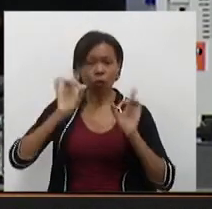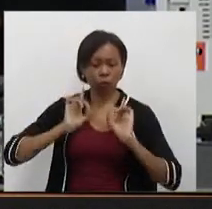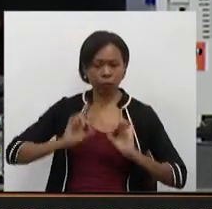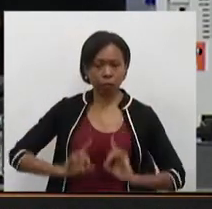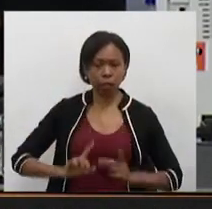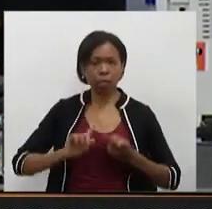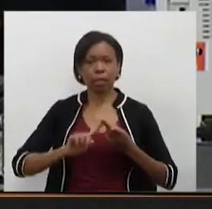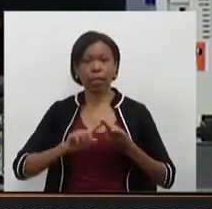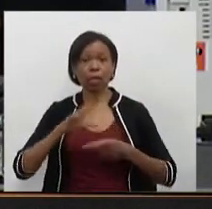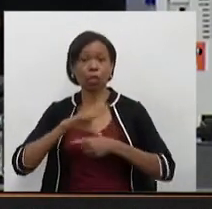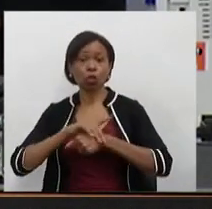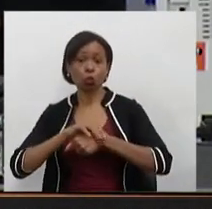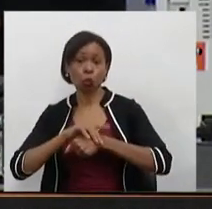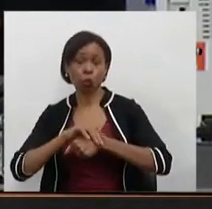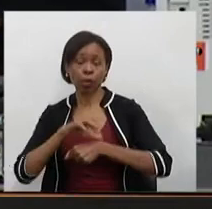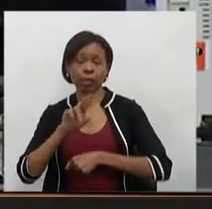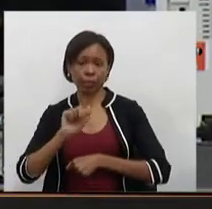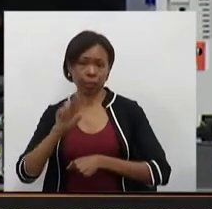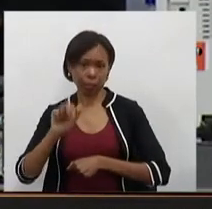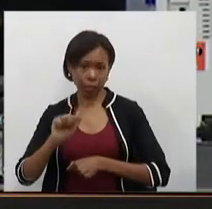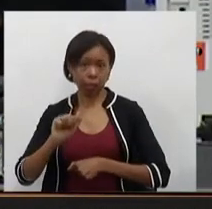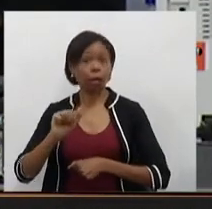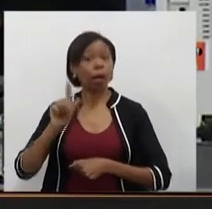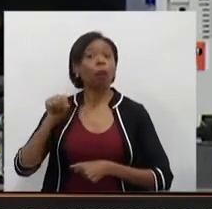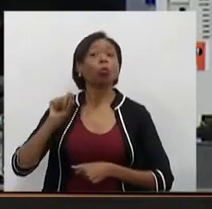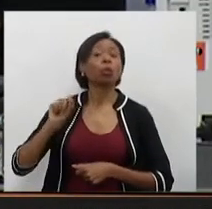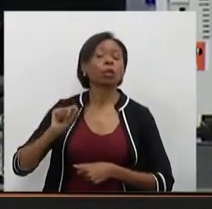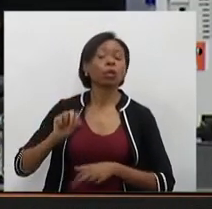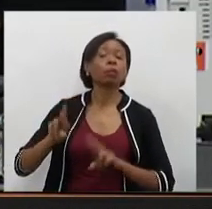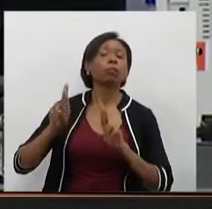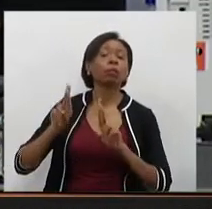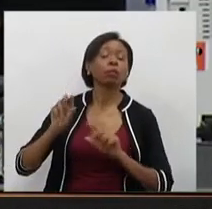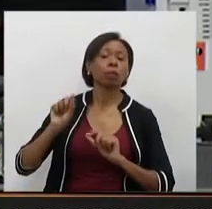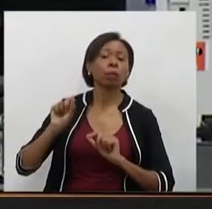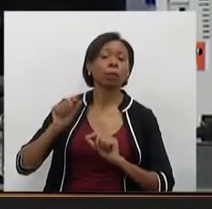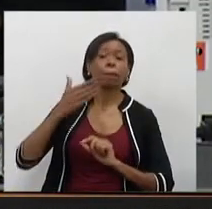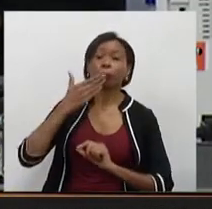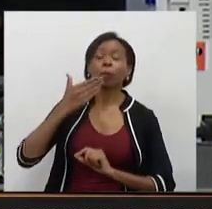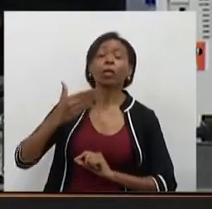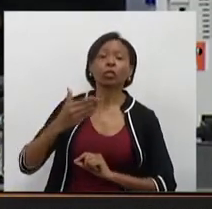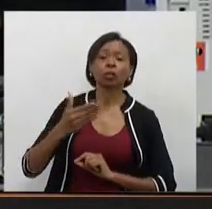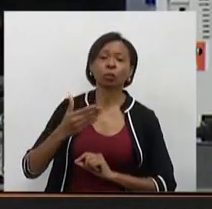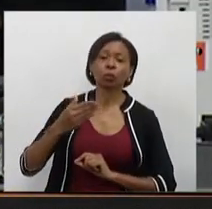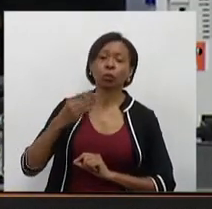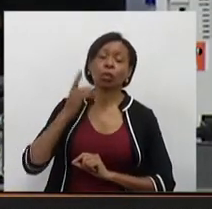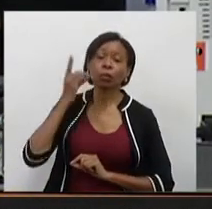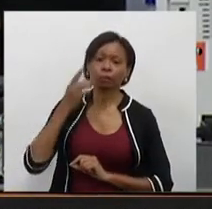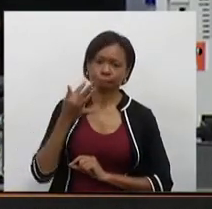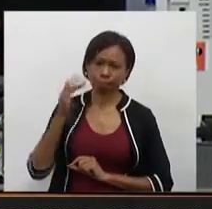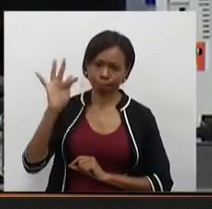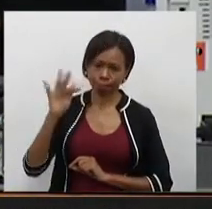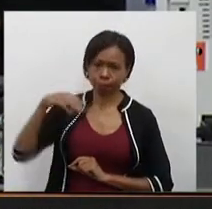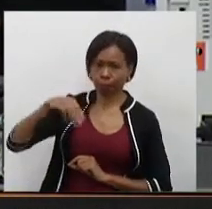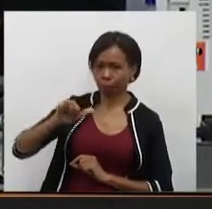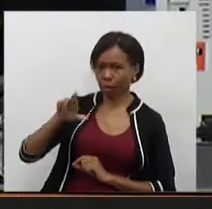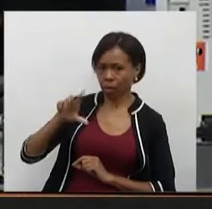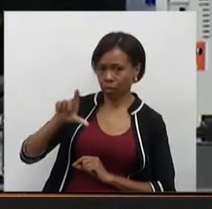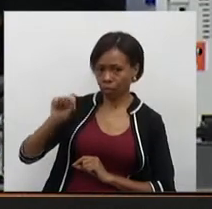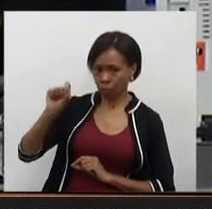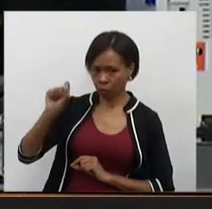foi um pedido do deputado federal Marcelo Aro, e o importante, a relatora